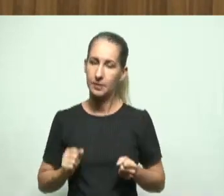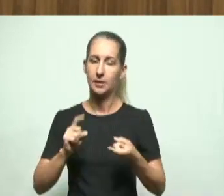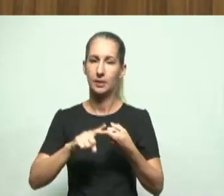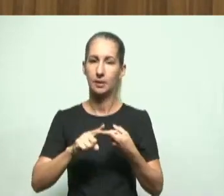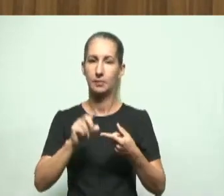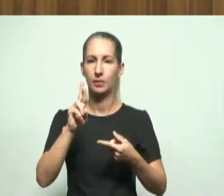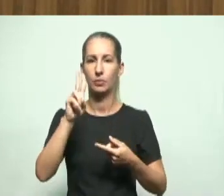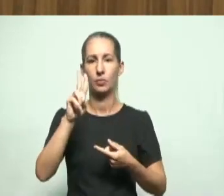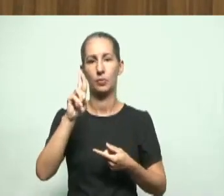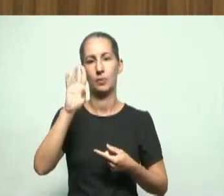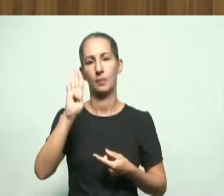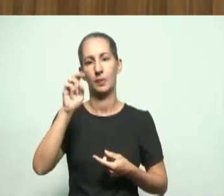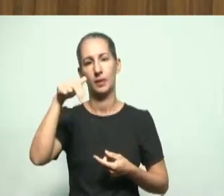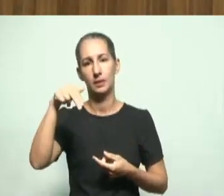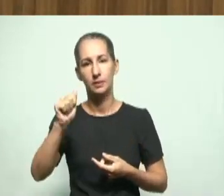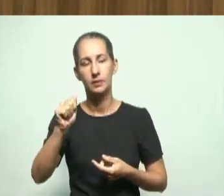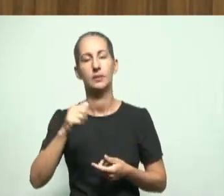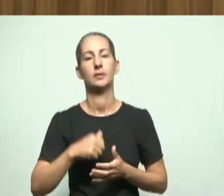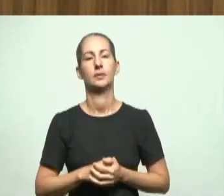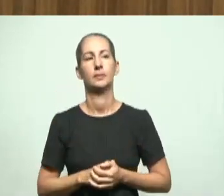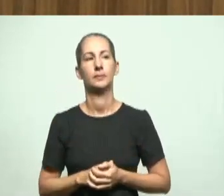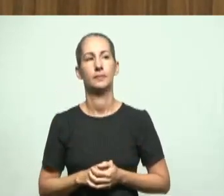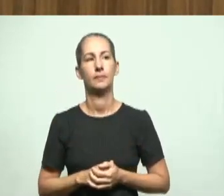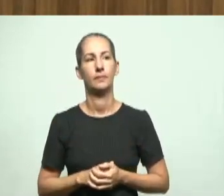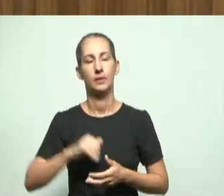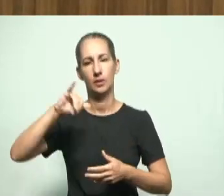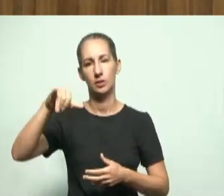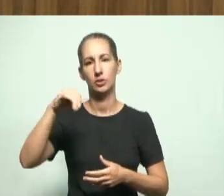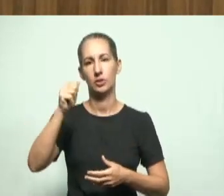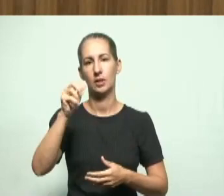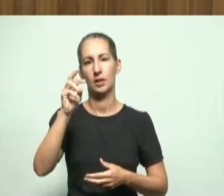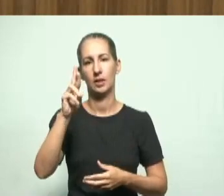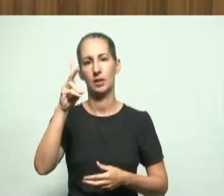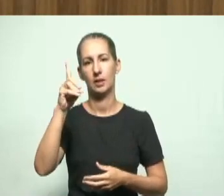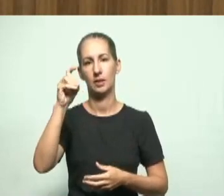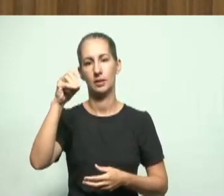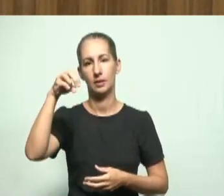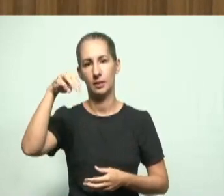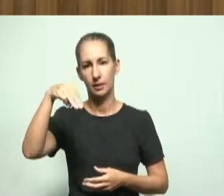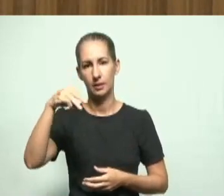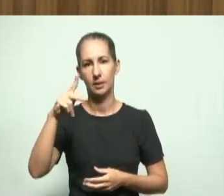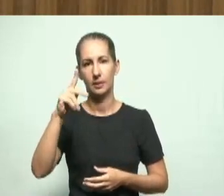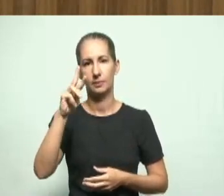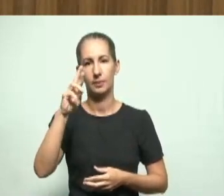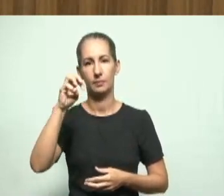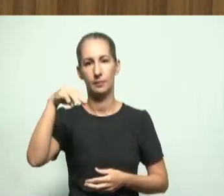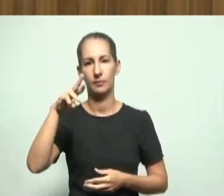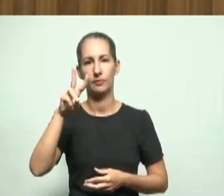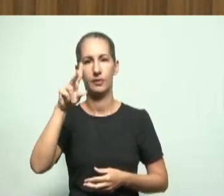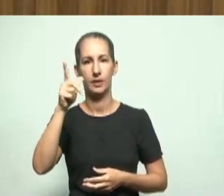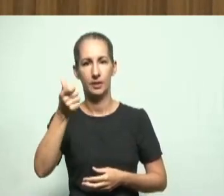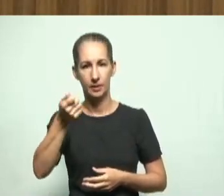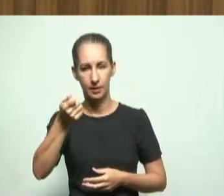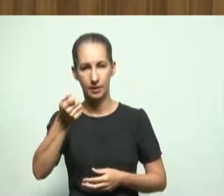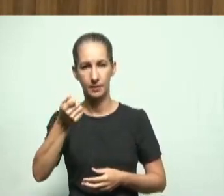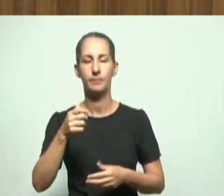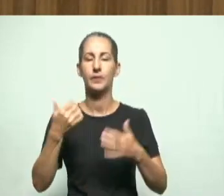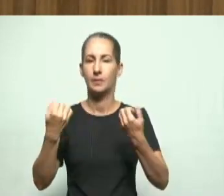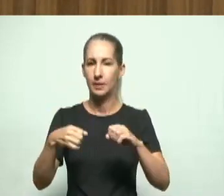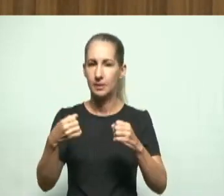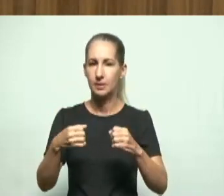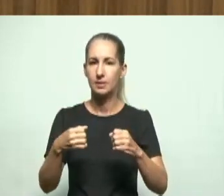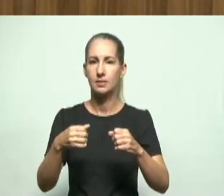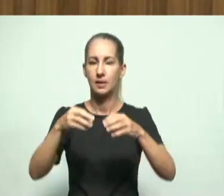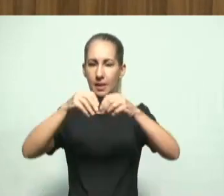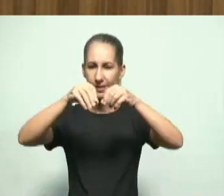Urbana. A da Jardim Primavera ainda falta retirar, né, toda a